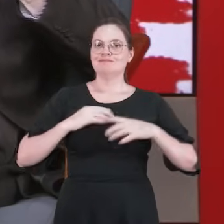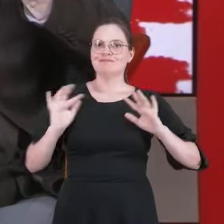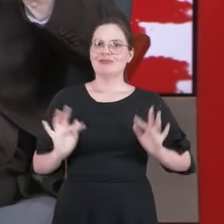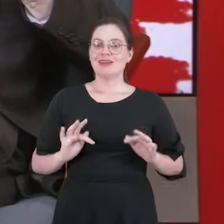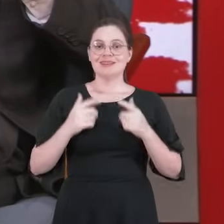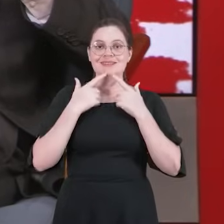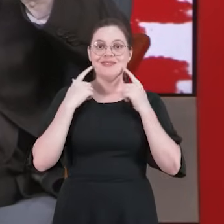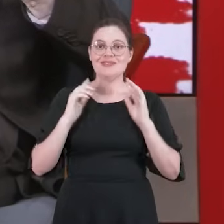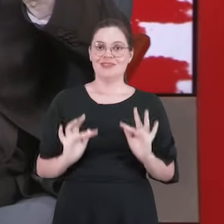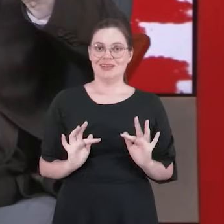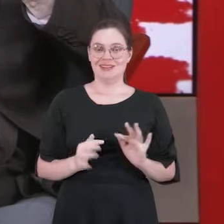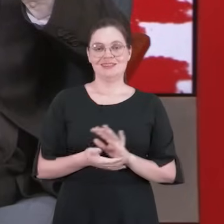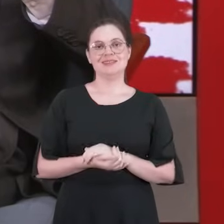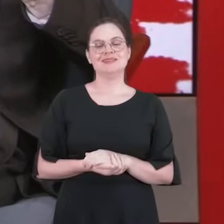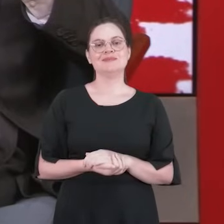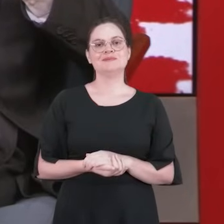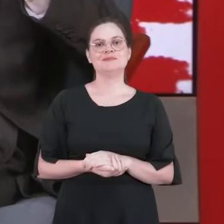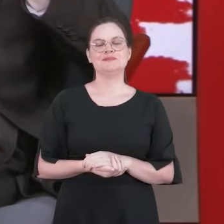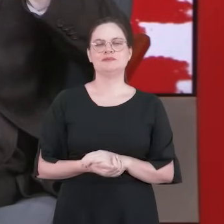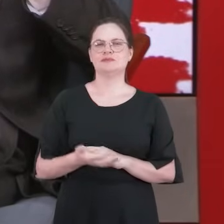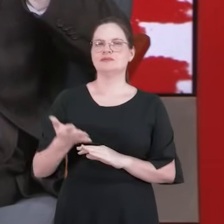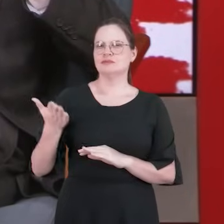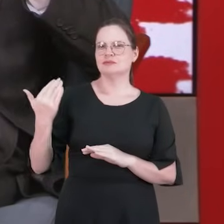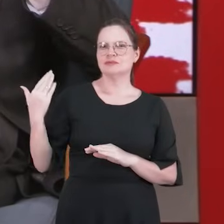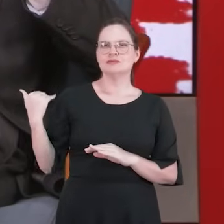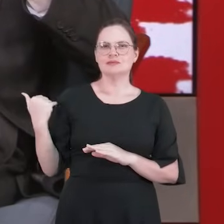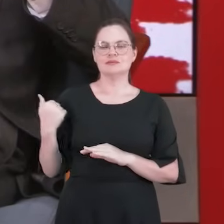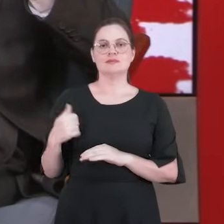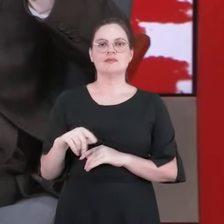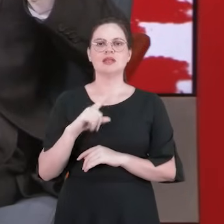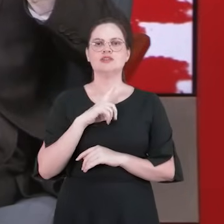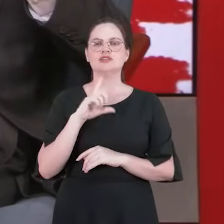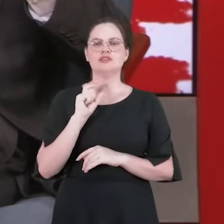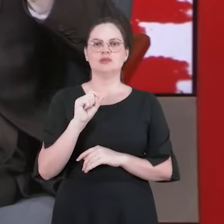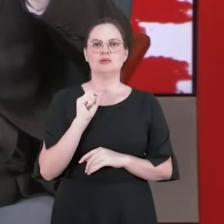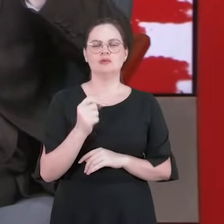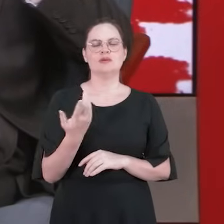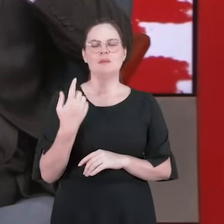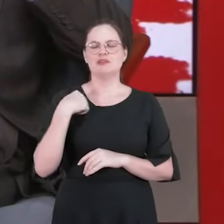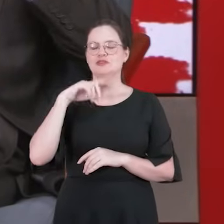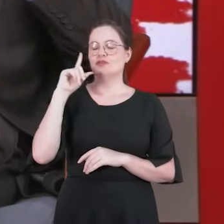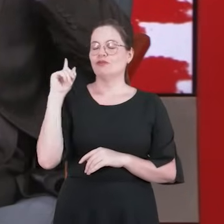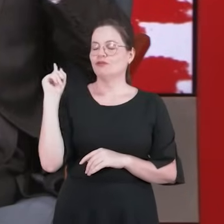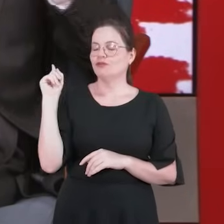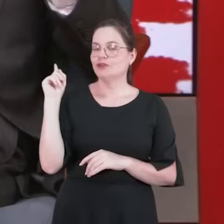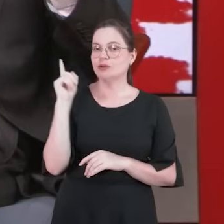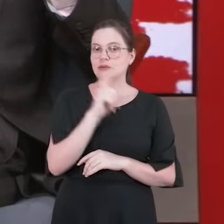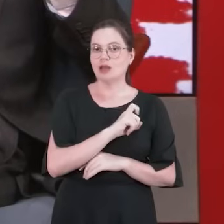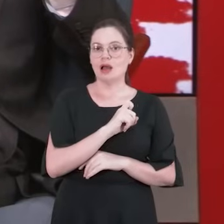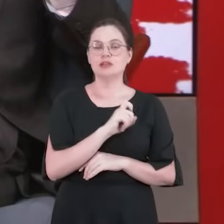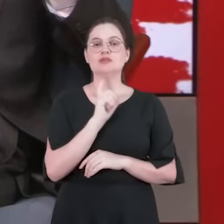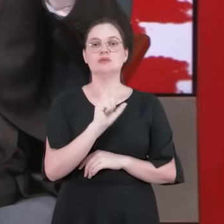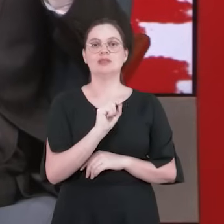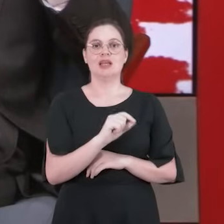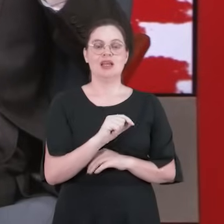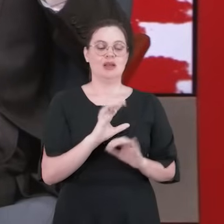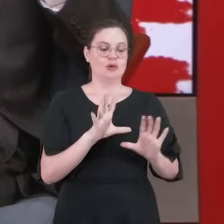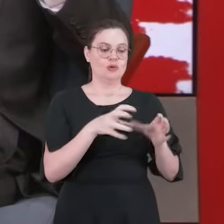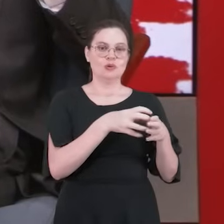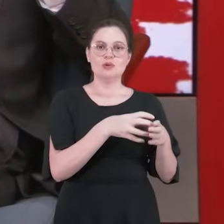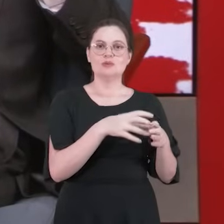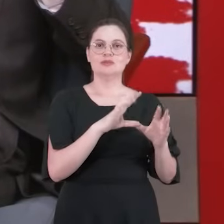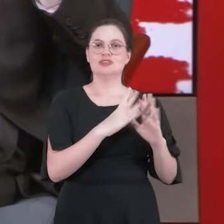Havia, na época, uma dificuldade muito grande com grupos